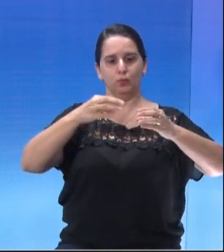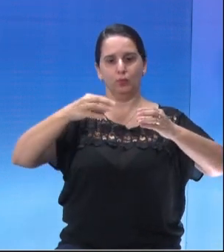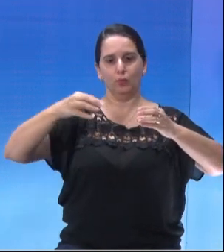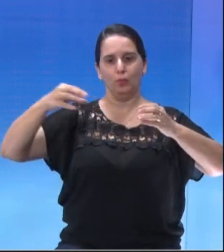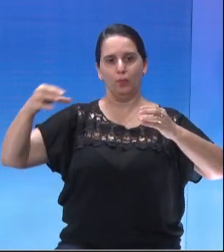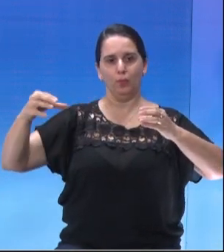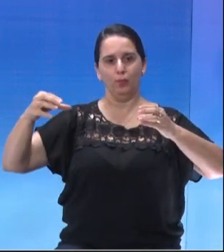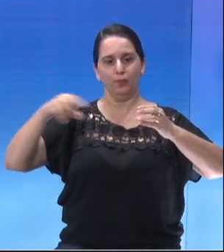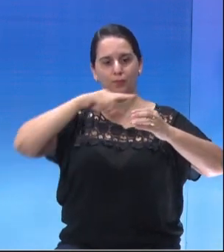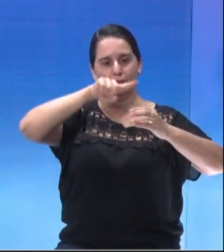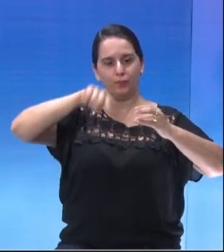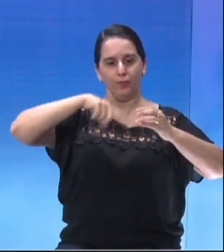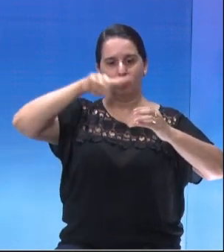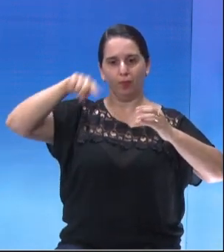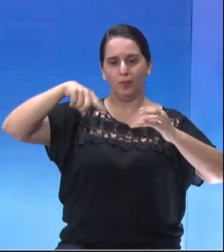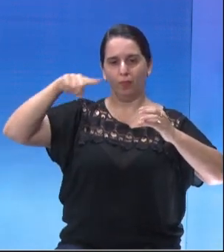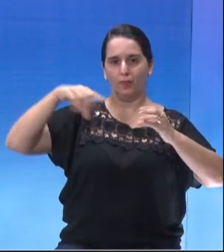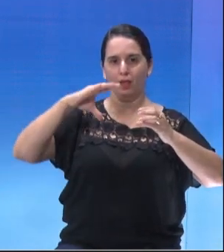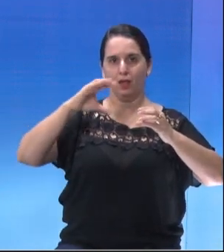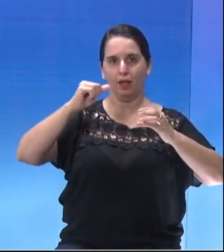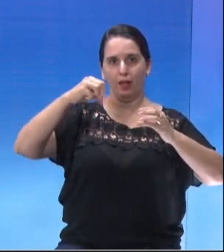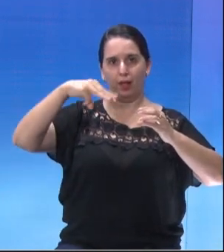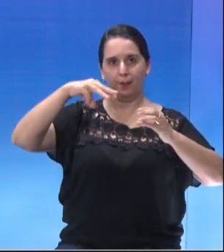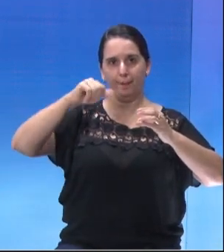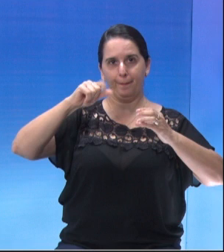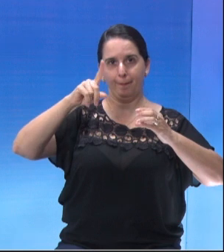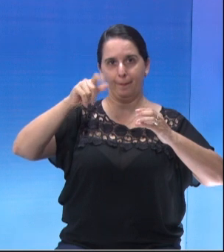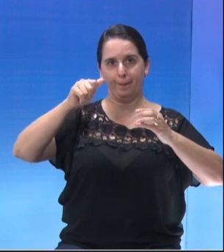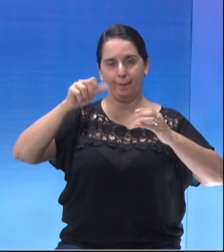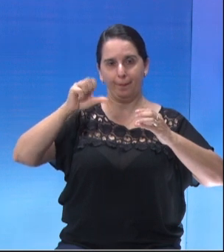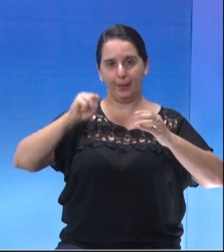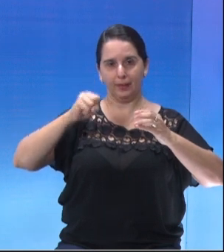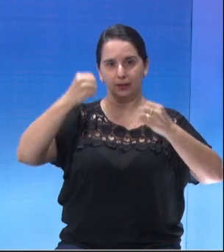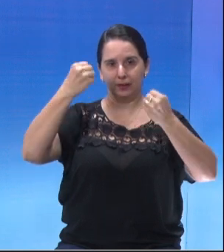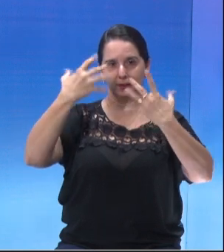ou níveis, e parte desse modelo diz,